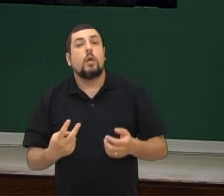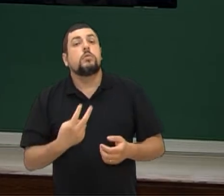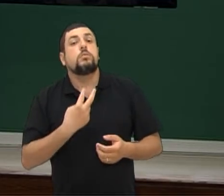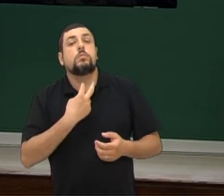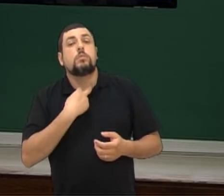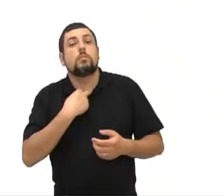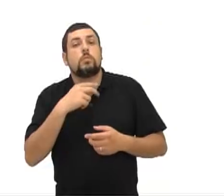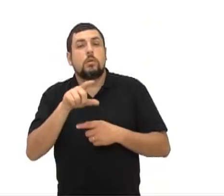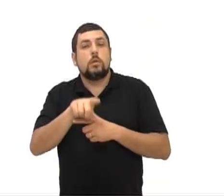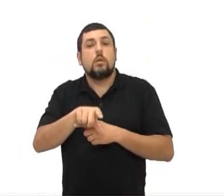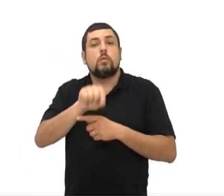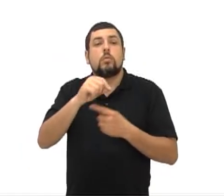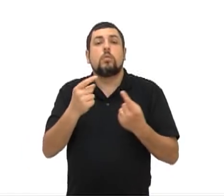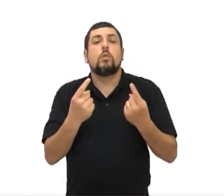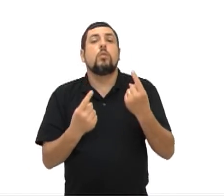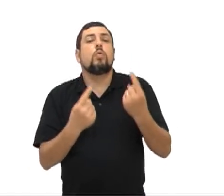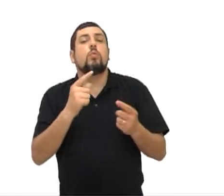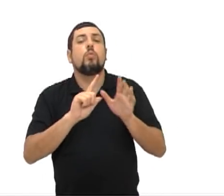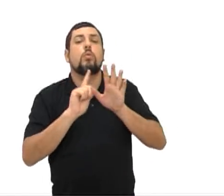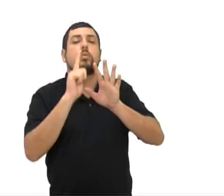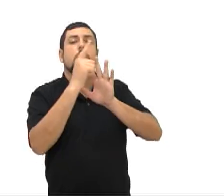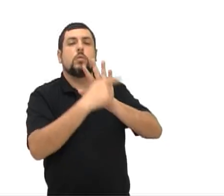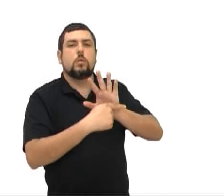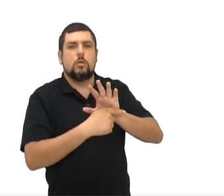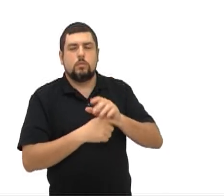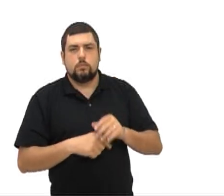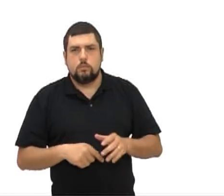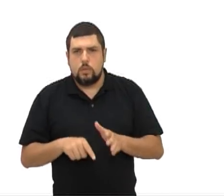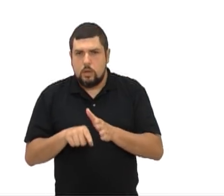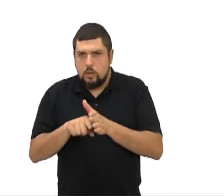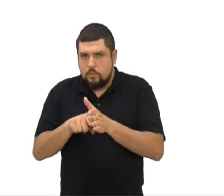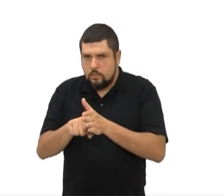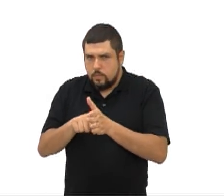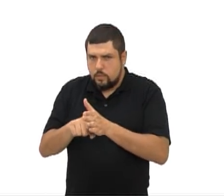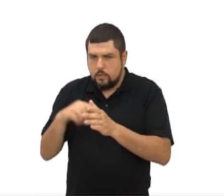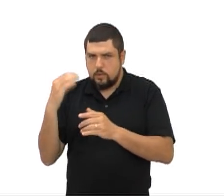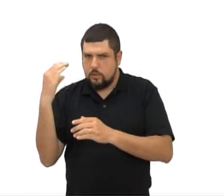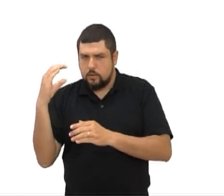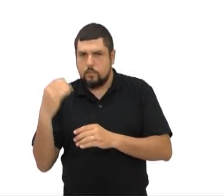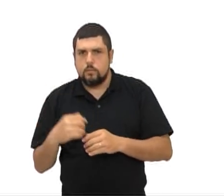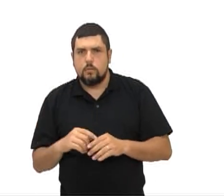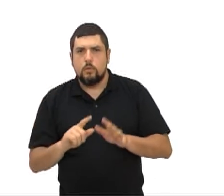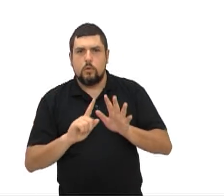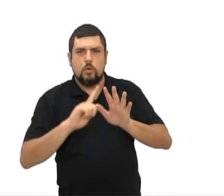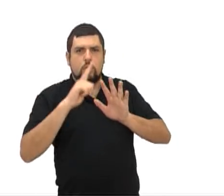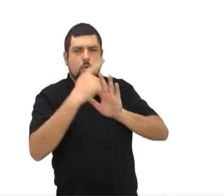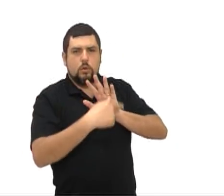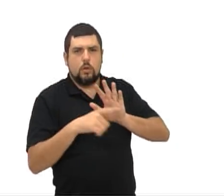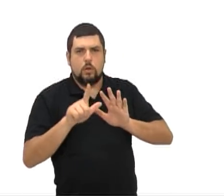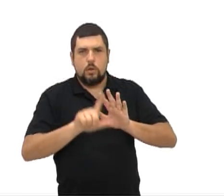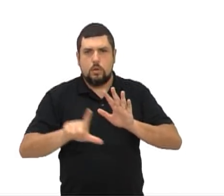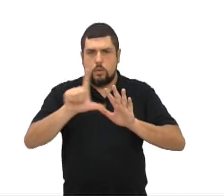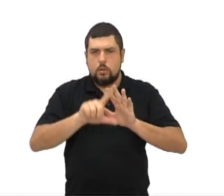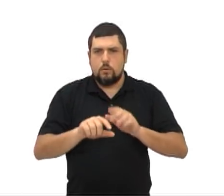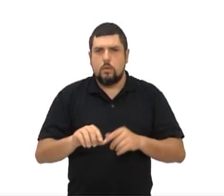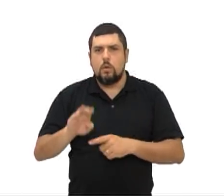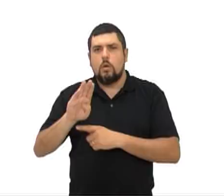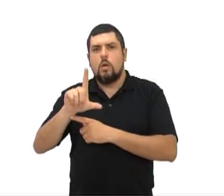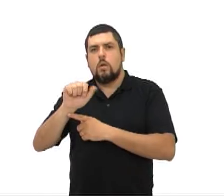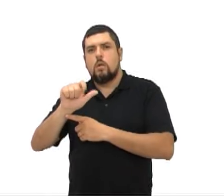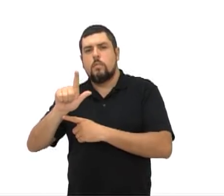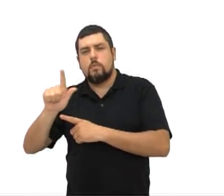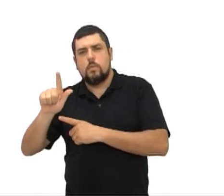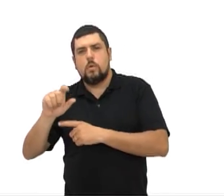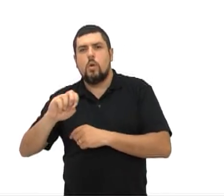uma escolha em qual gênero? Na pesquisa científica, no gênero literário, no blog ou no